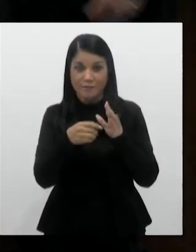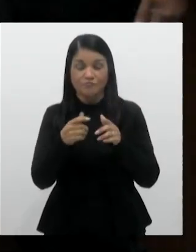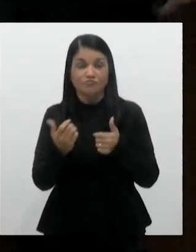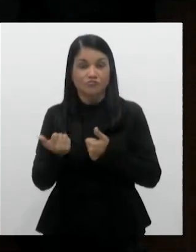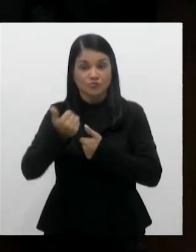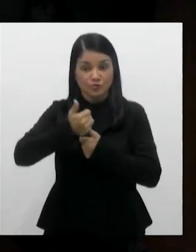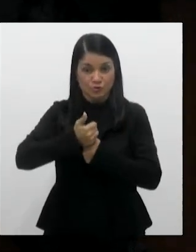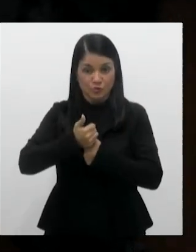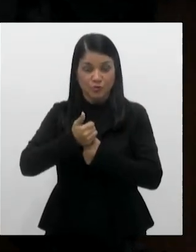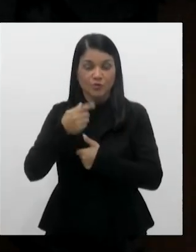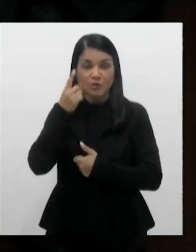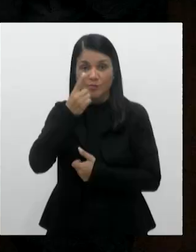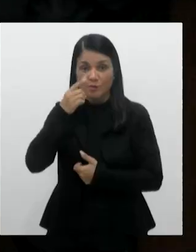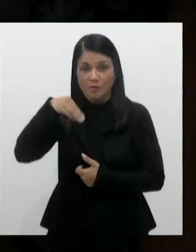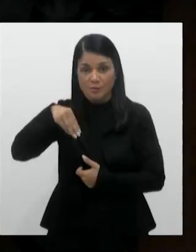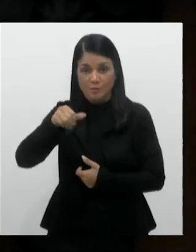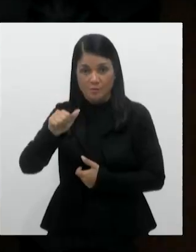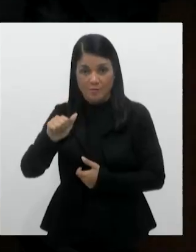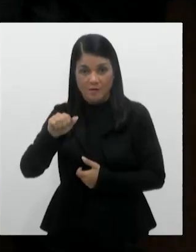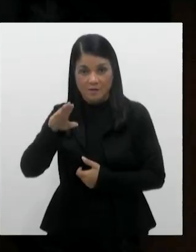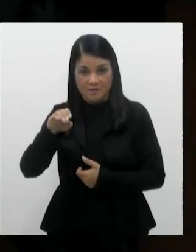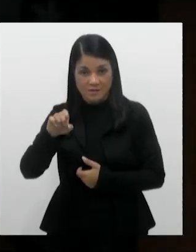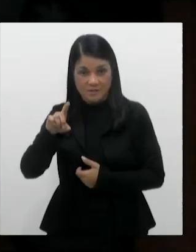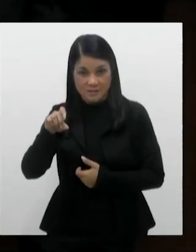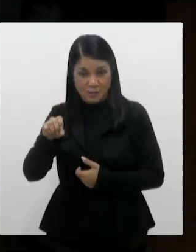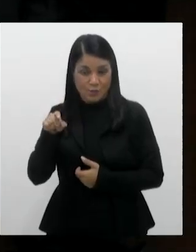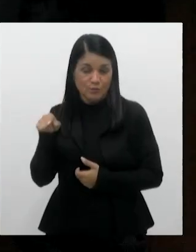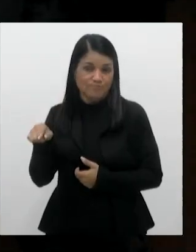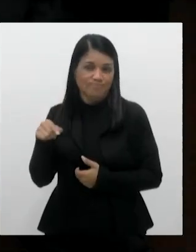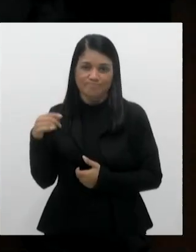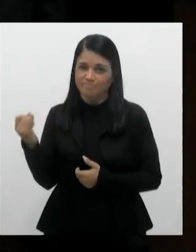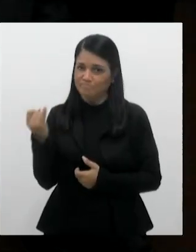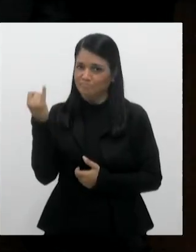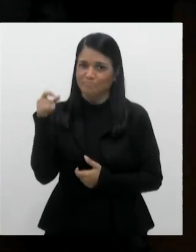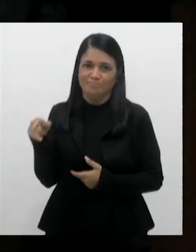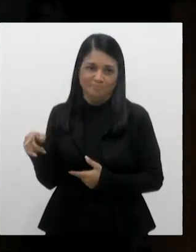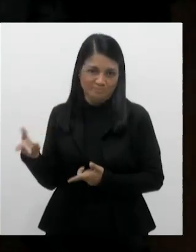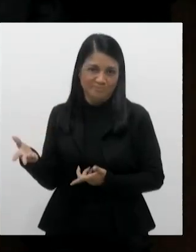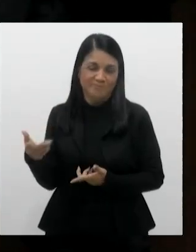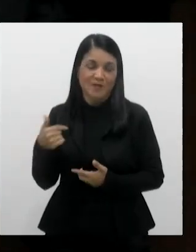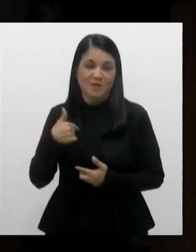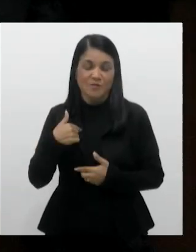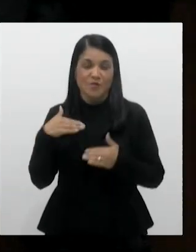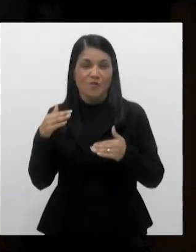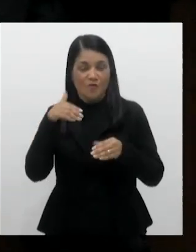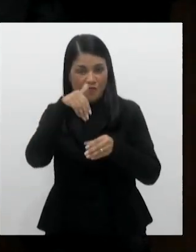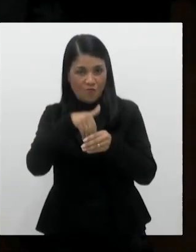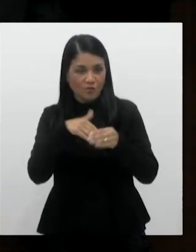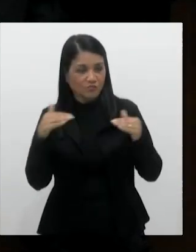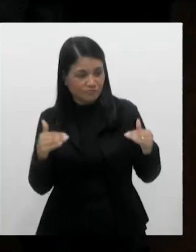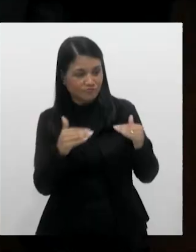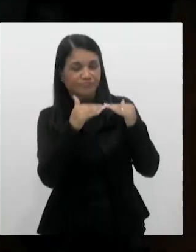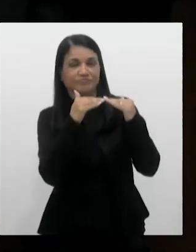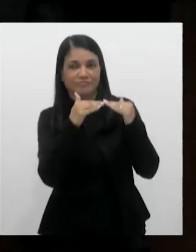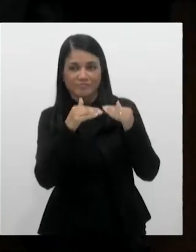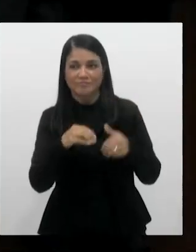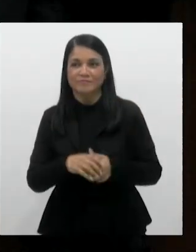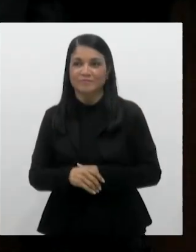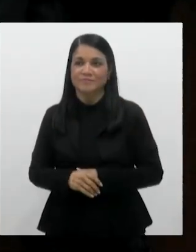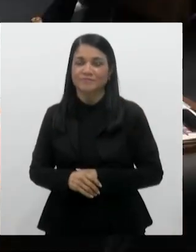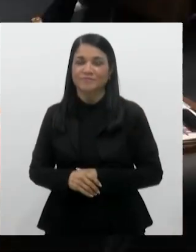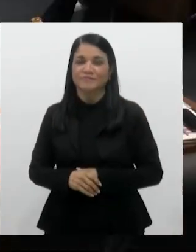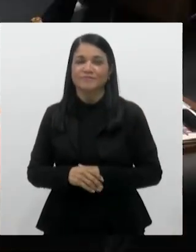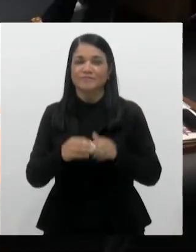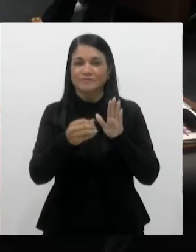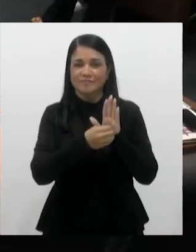Macedo, que tem muita luz. Então, meu voto é favorável. Com